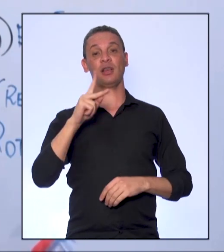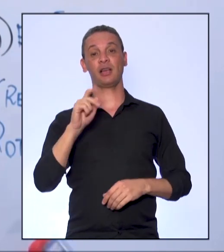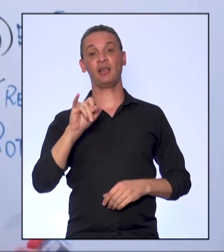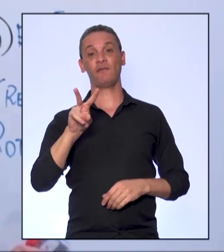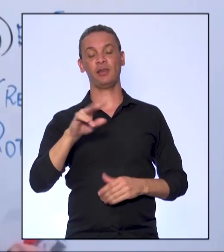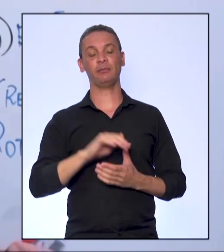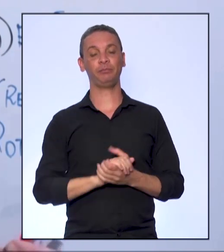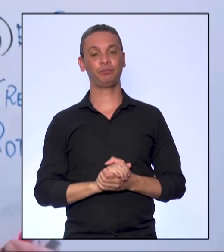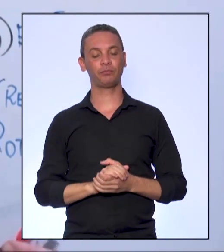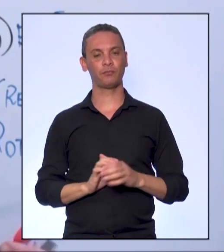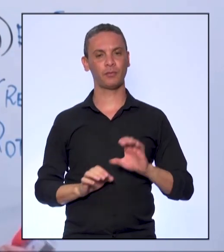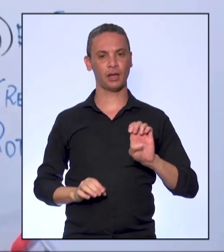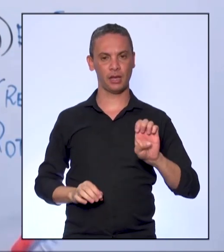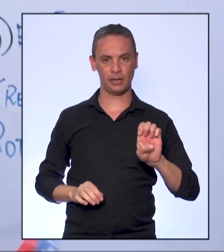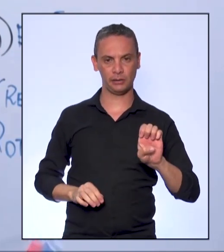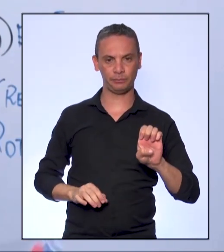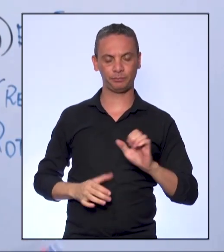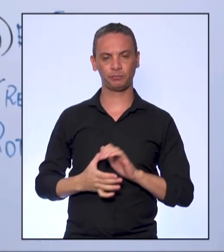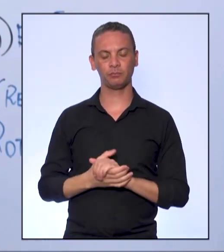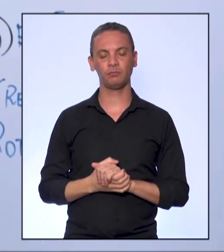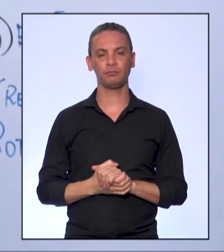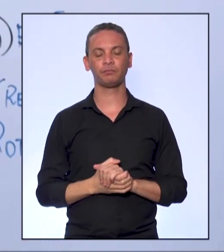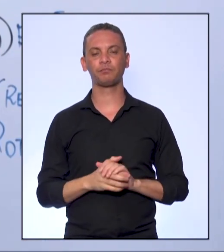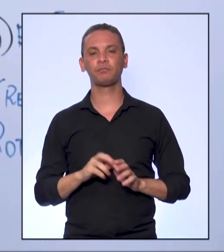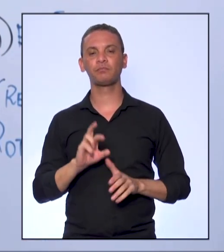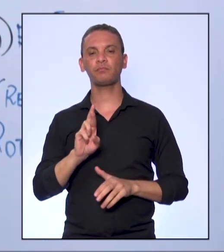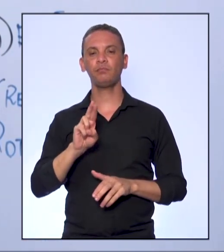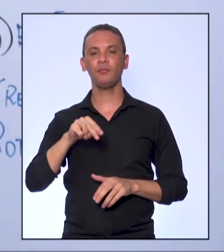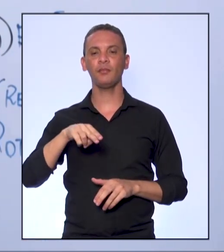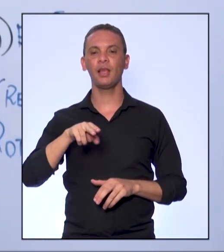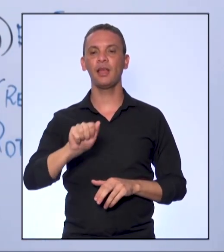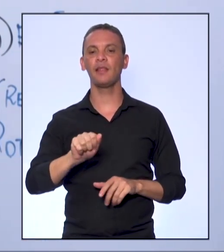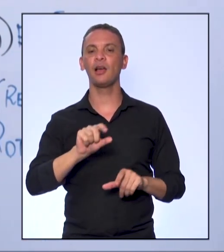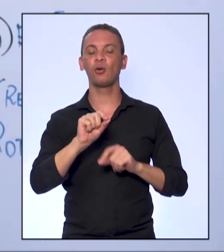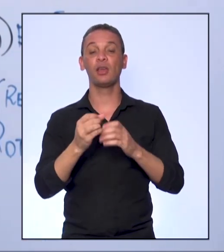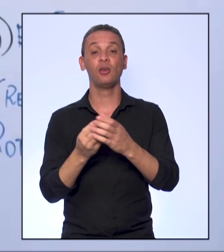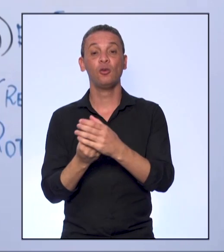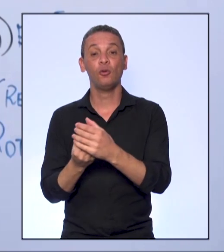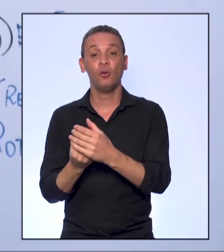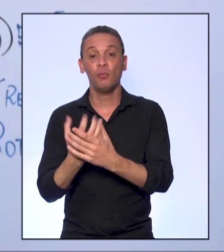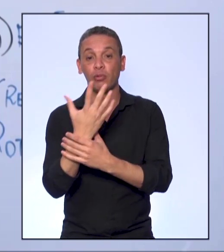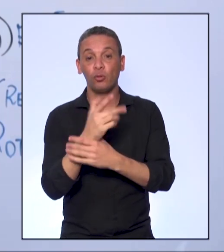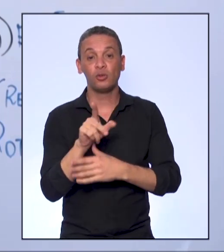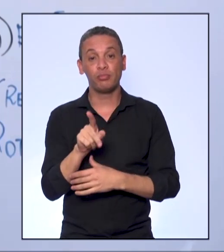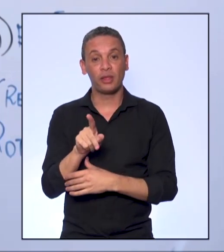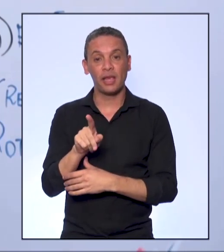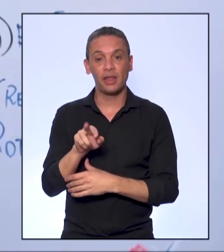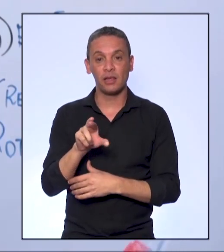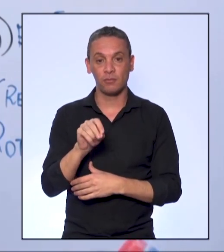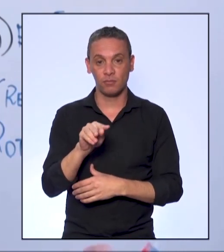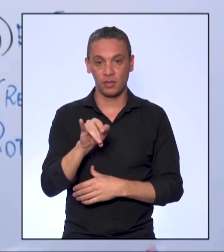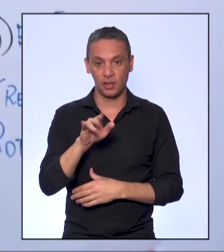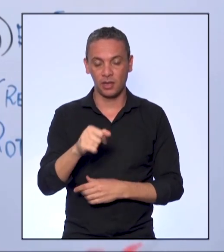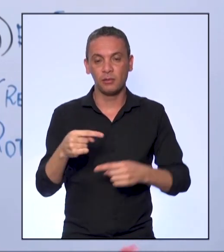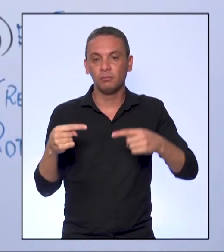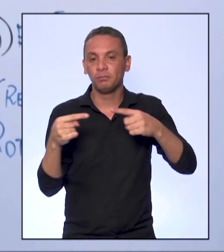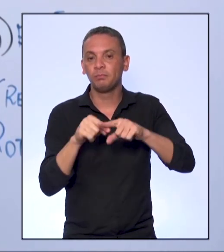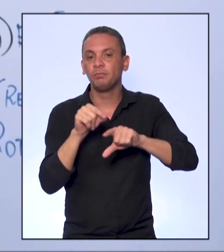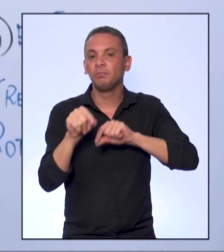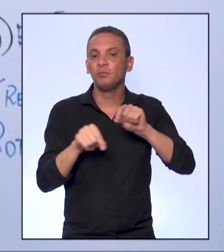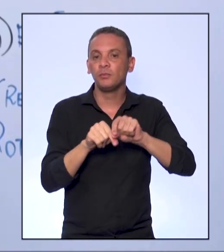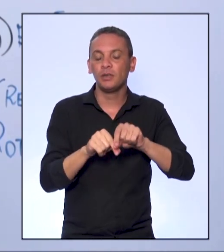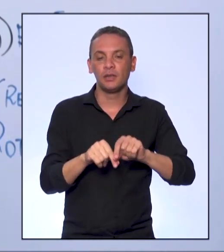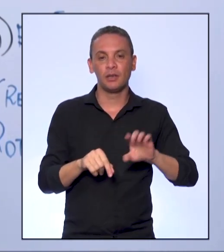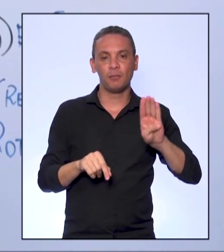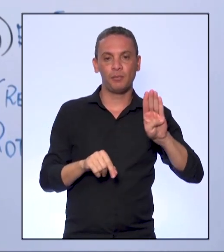A tradução do RNA a senso positivo, primeiro que tradução é produzir proteína, galera. Tradução é produzir proteína. A letra